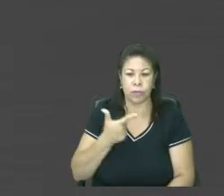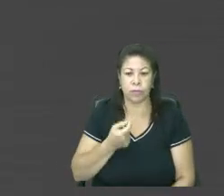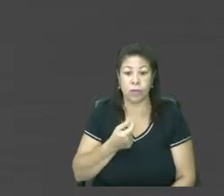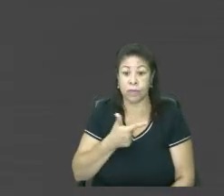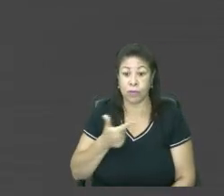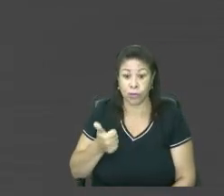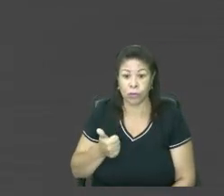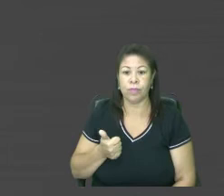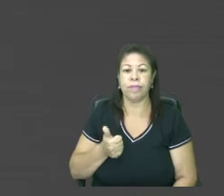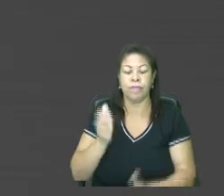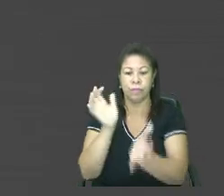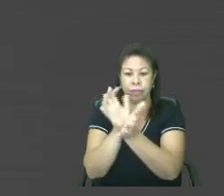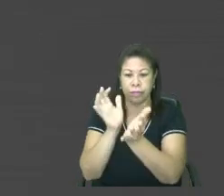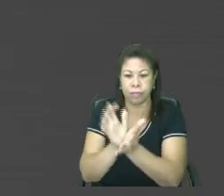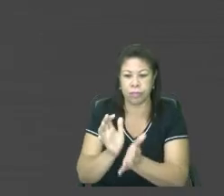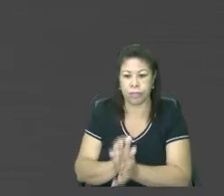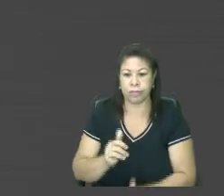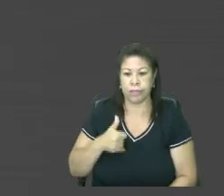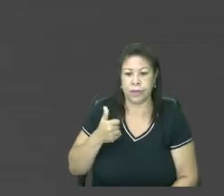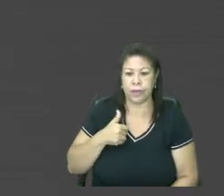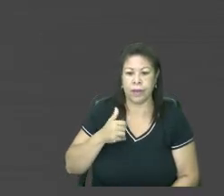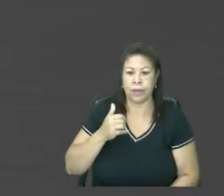públicos, né?